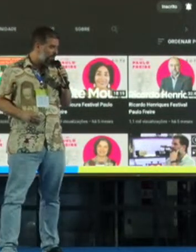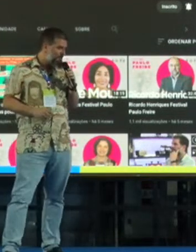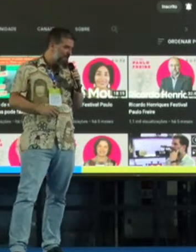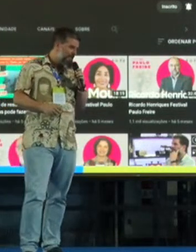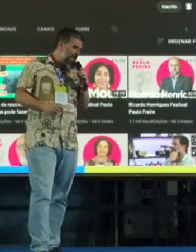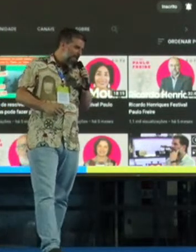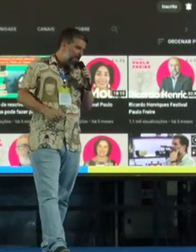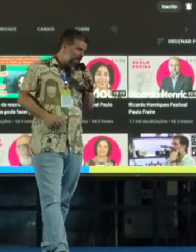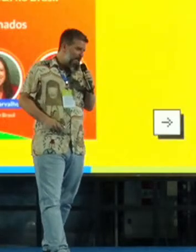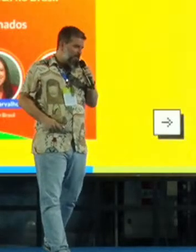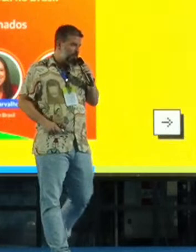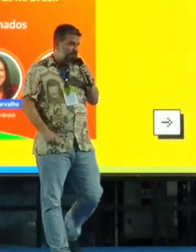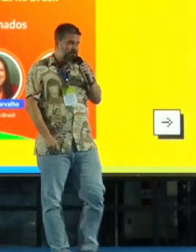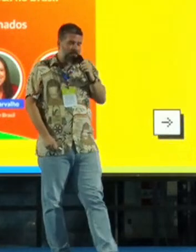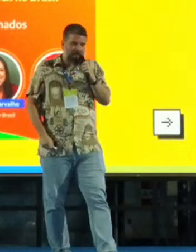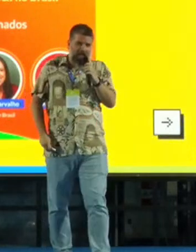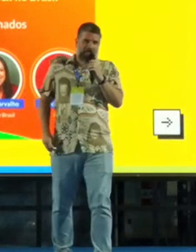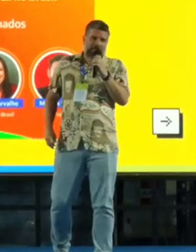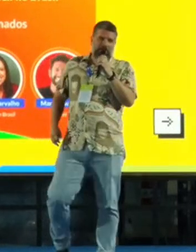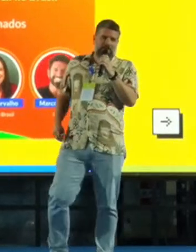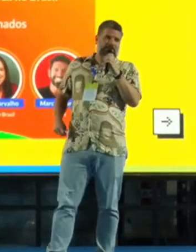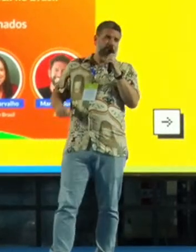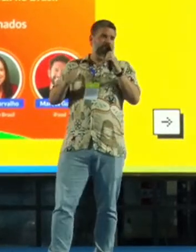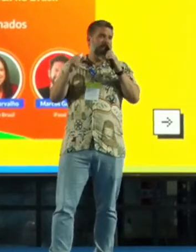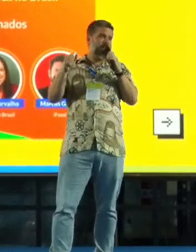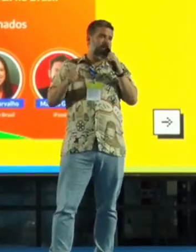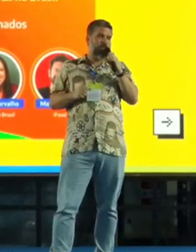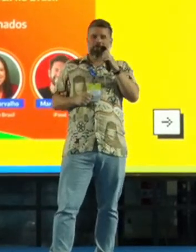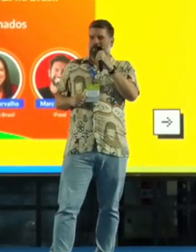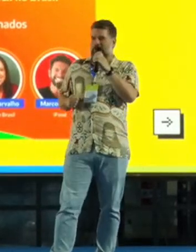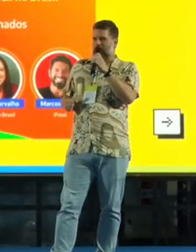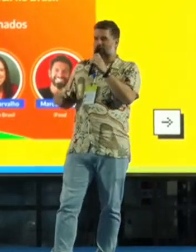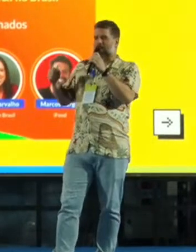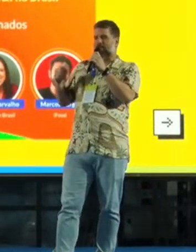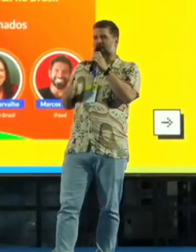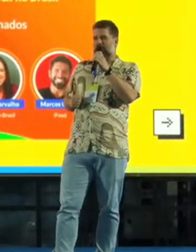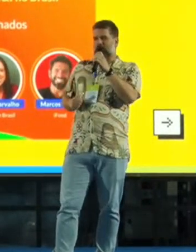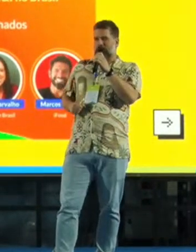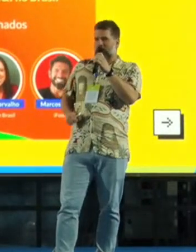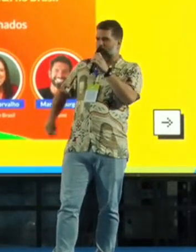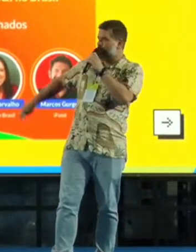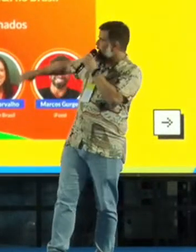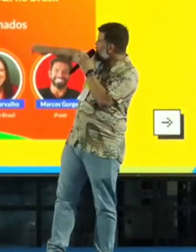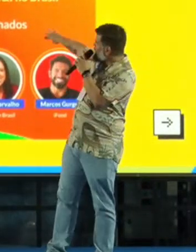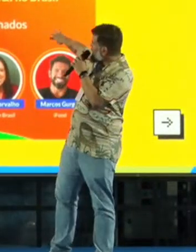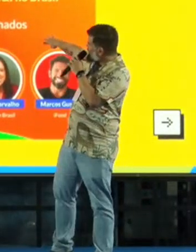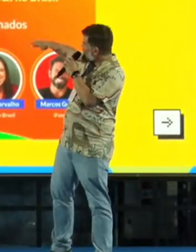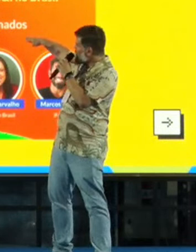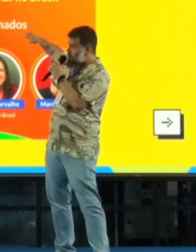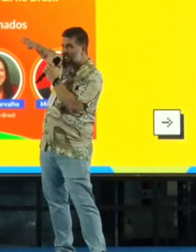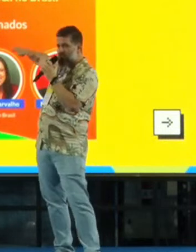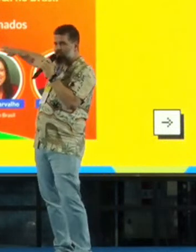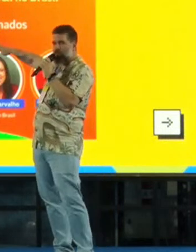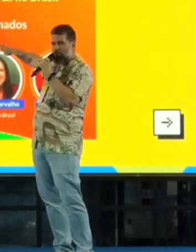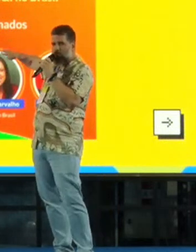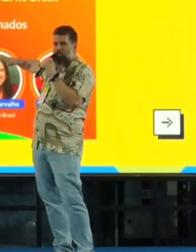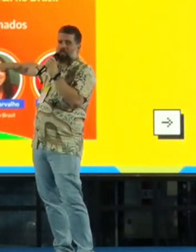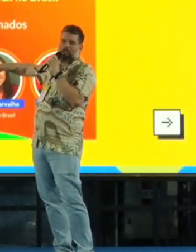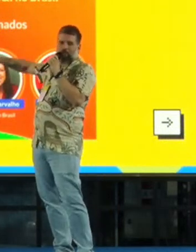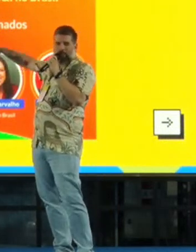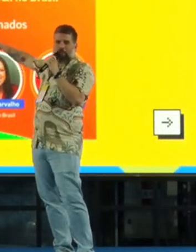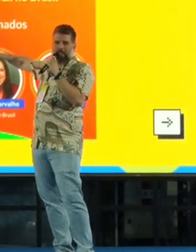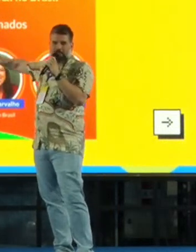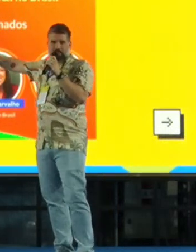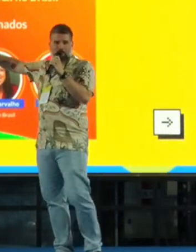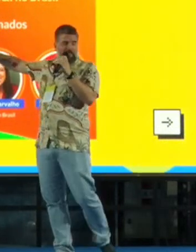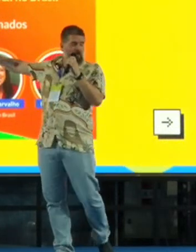não. E aí, em 5 de dezembro... do ano passado, eu fui para a conferência Amprotec em Salvador.